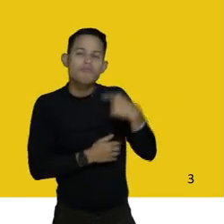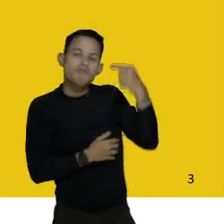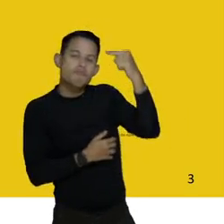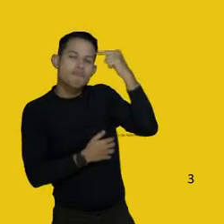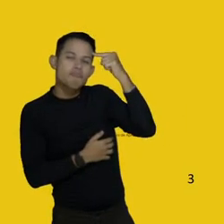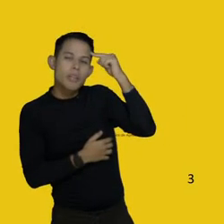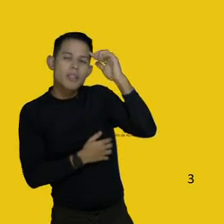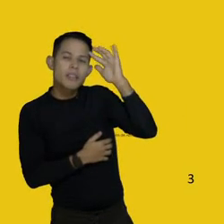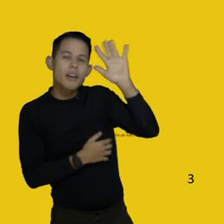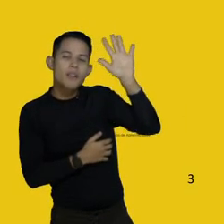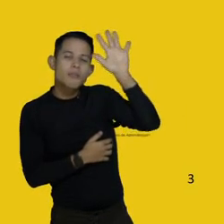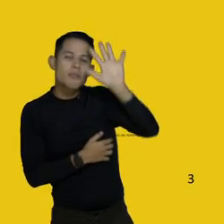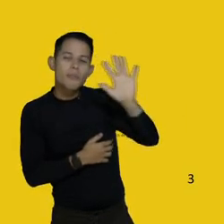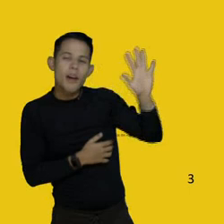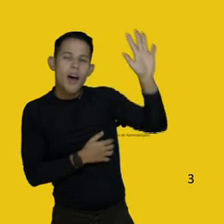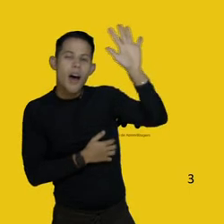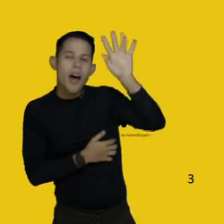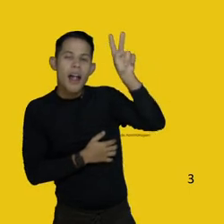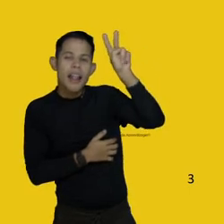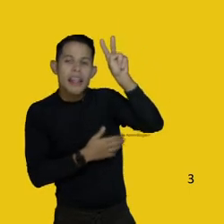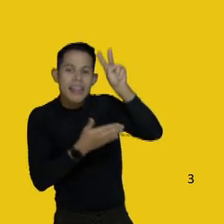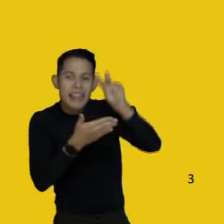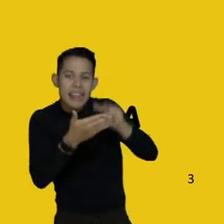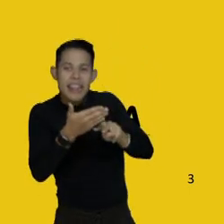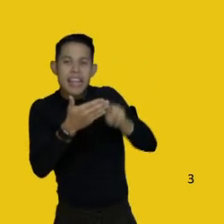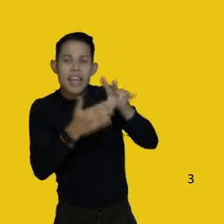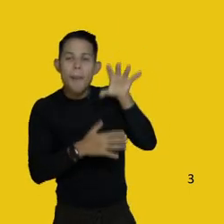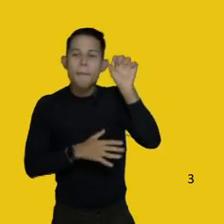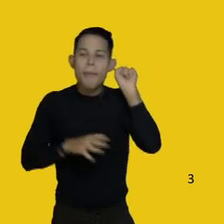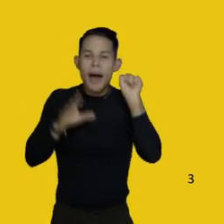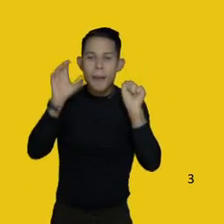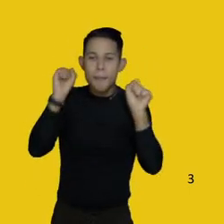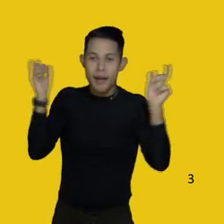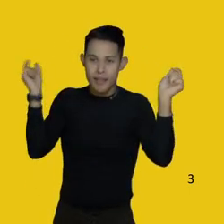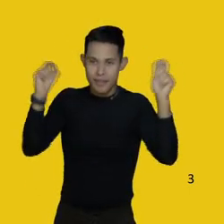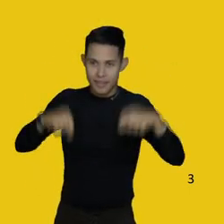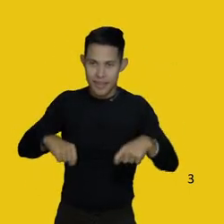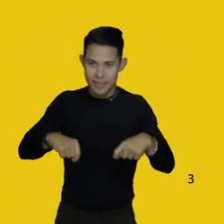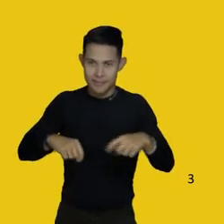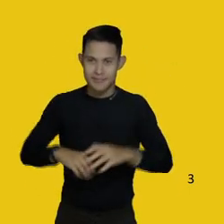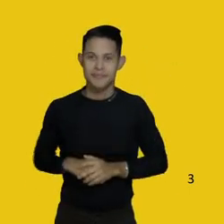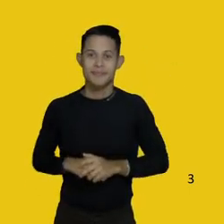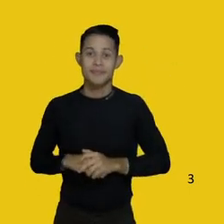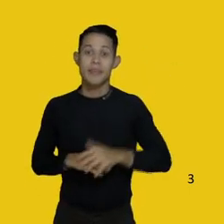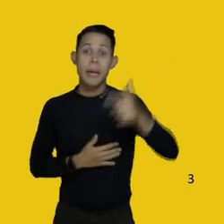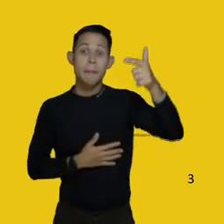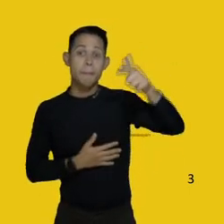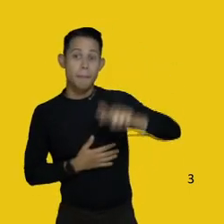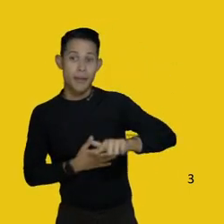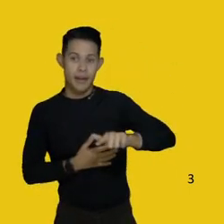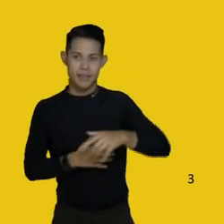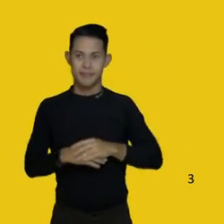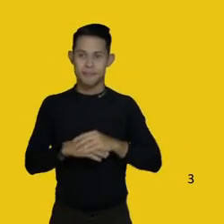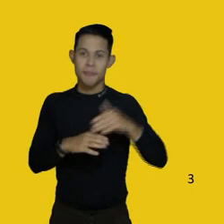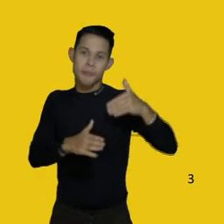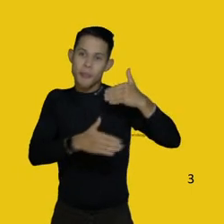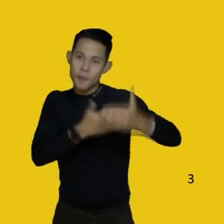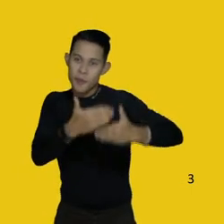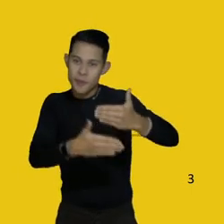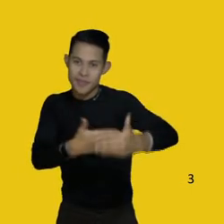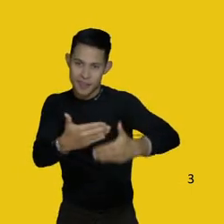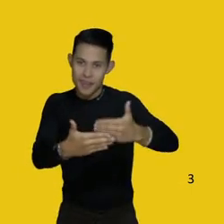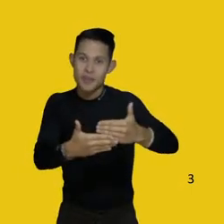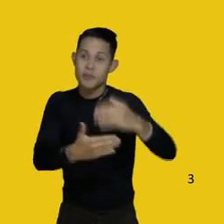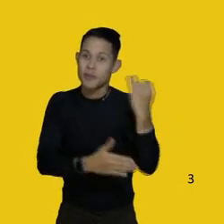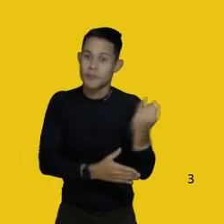sons para ler né e além dessas regiões outras muito importantes pro processo da Leitura escrita é a percepção a